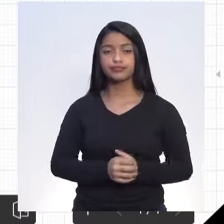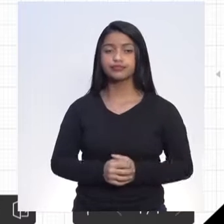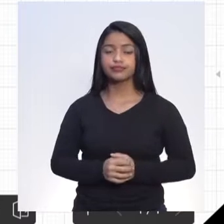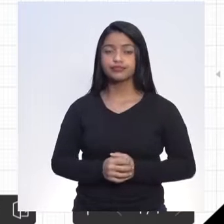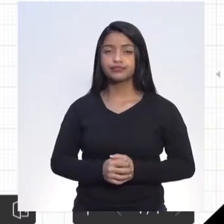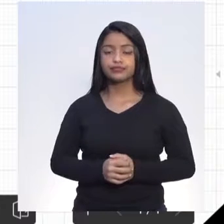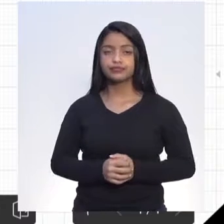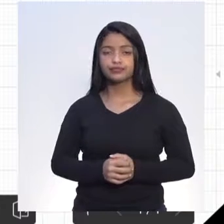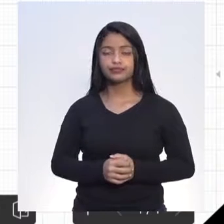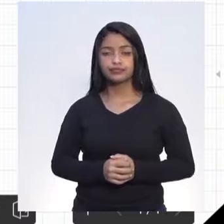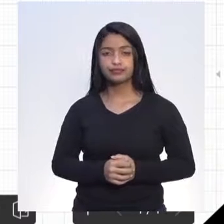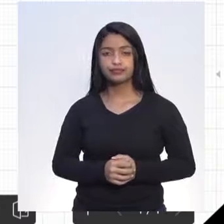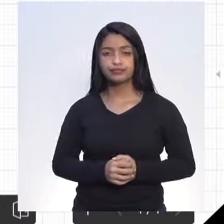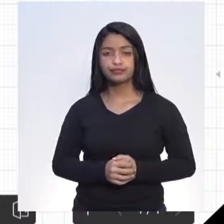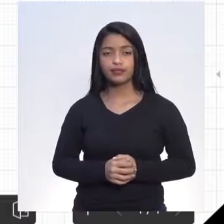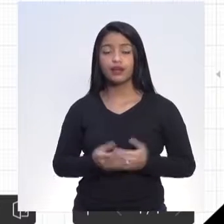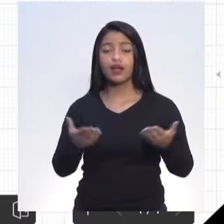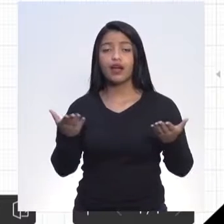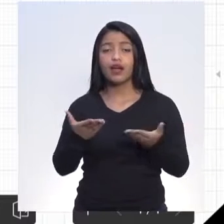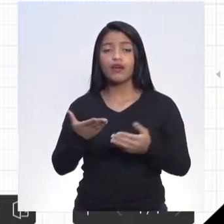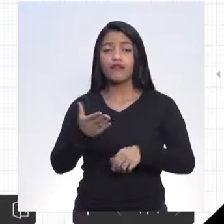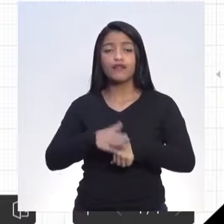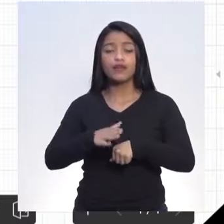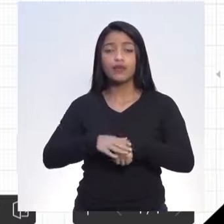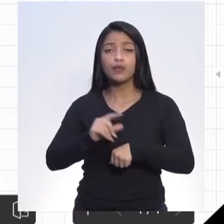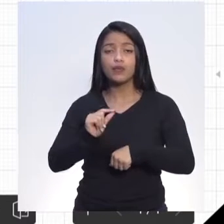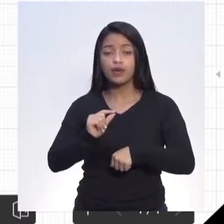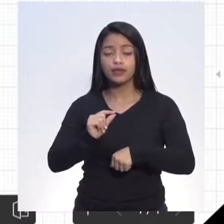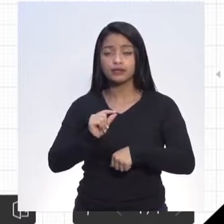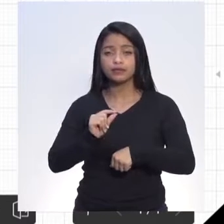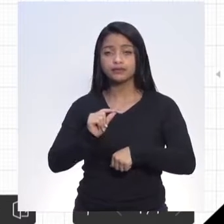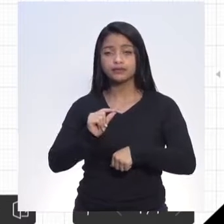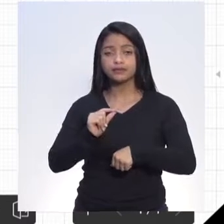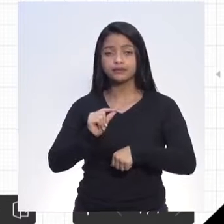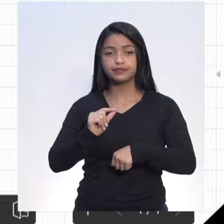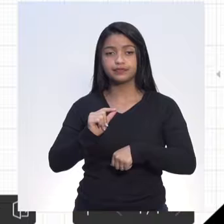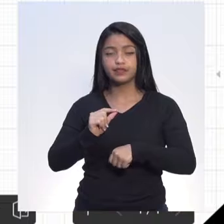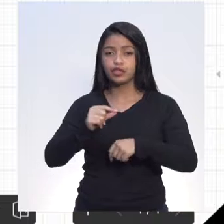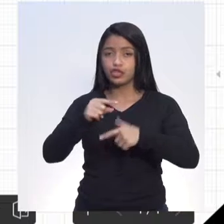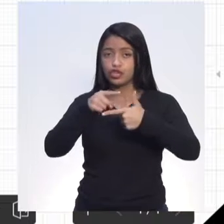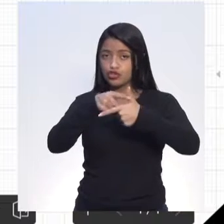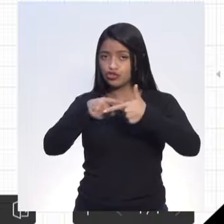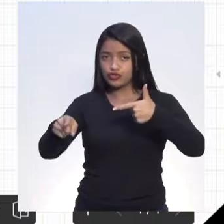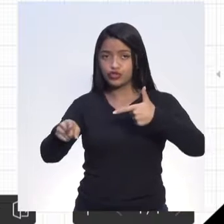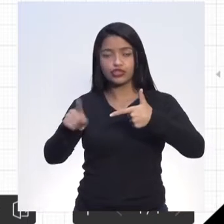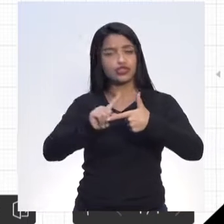divido pelo, multiplico, né? Então,